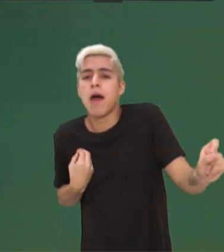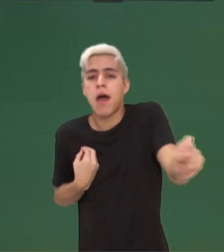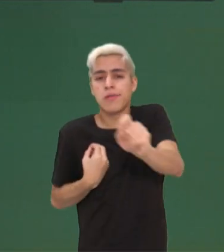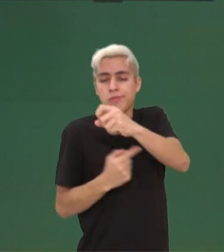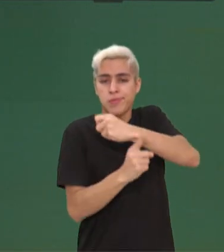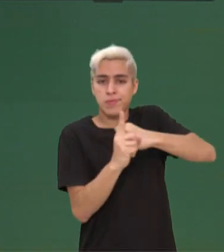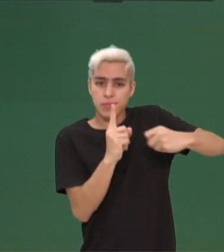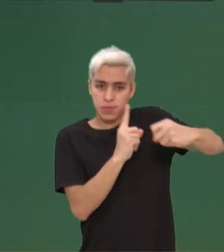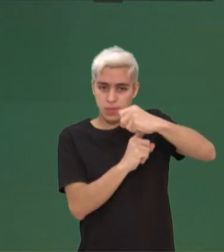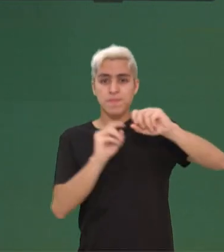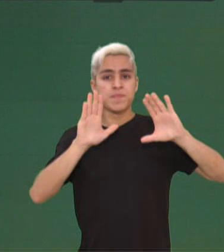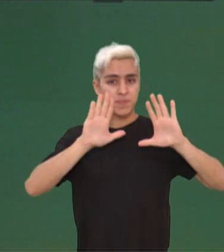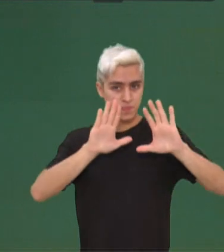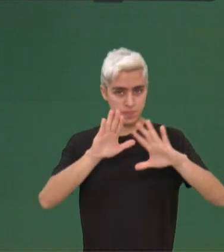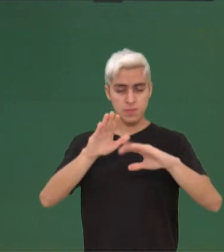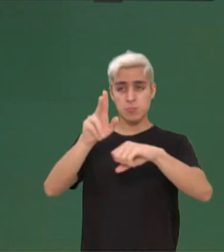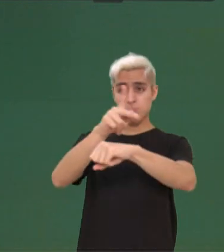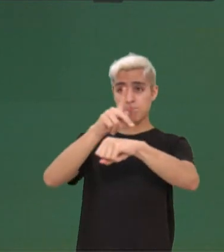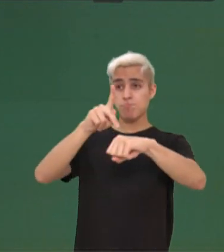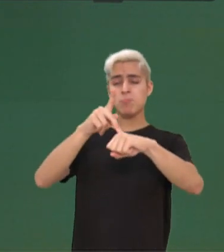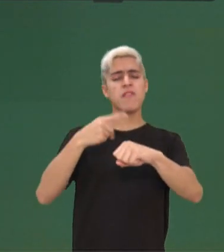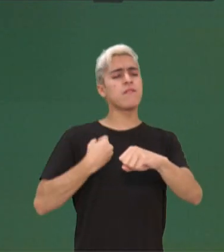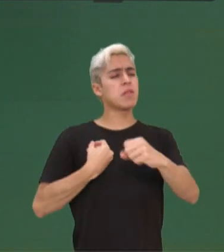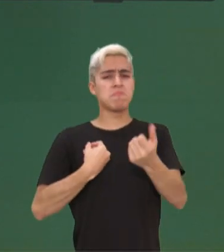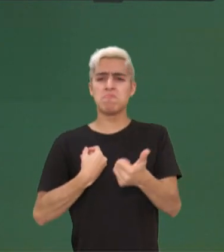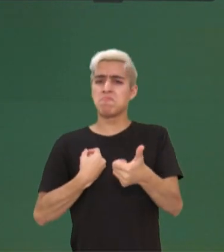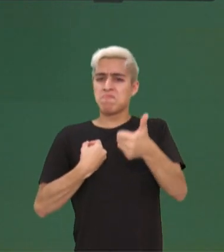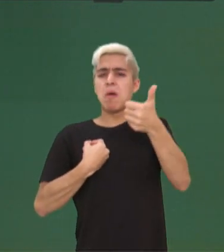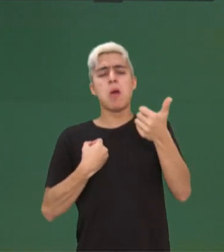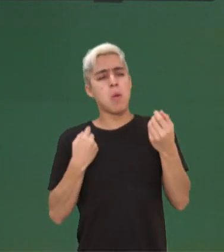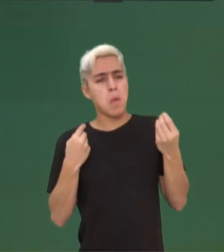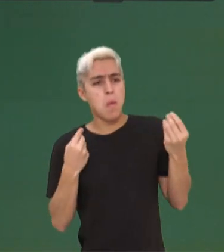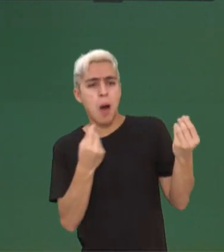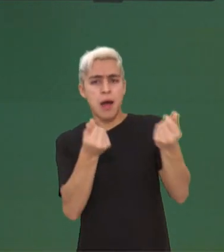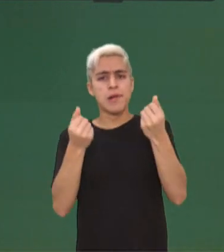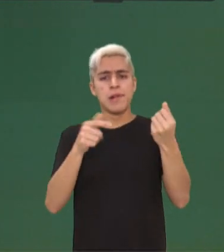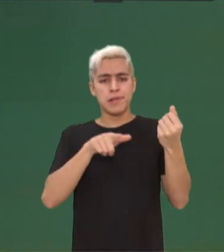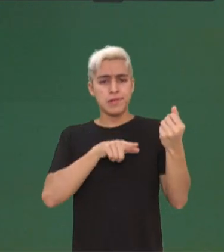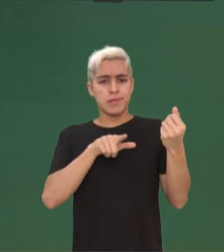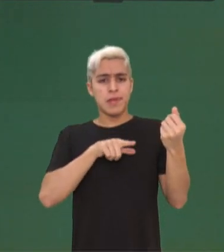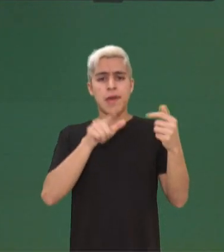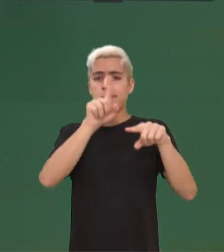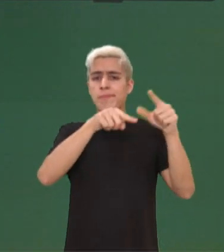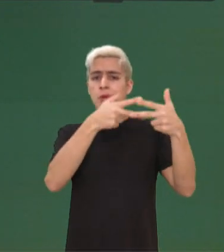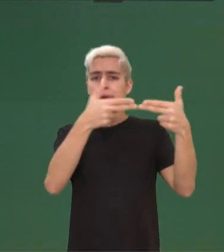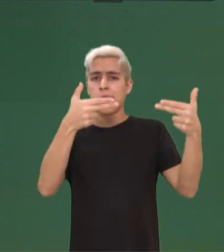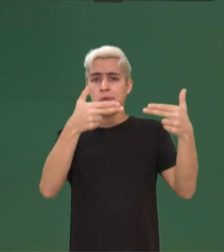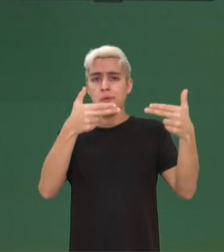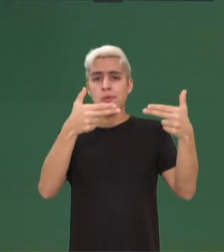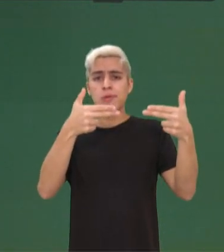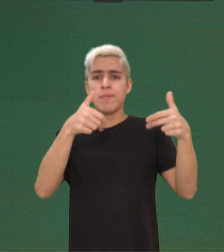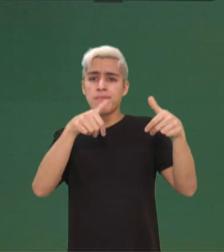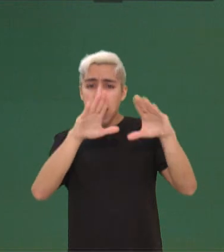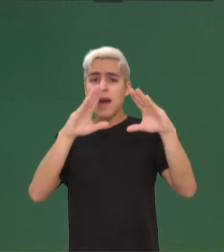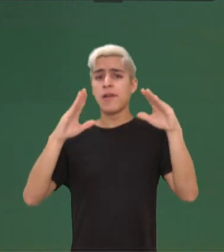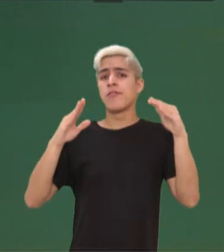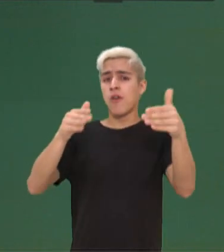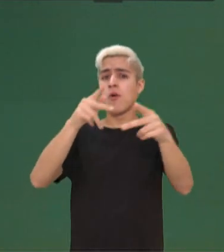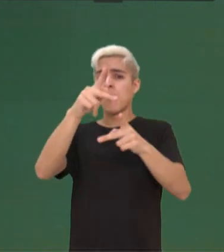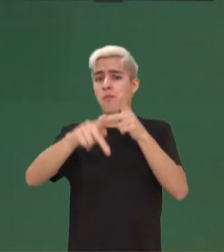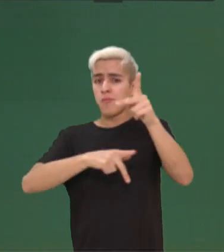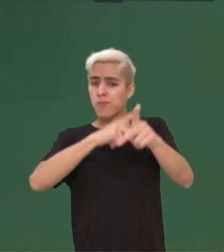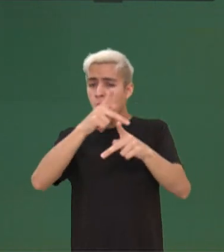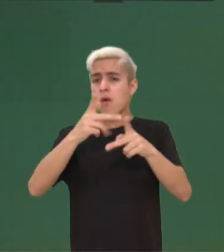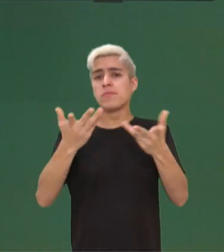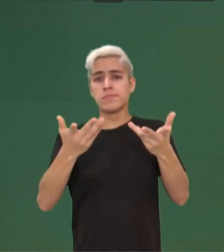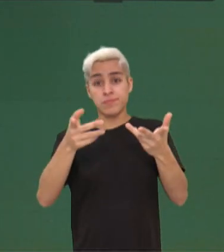Então, países que têm uma melhor qualidade de vida, que têm os recursos voltados de forma mais efetiva para a população,